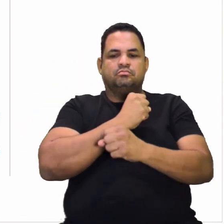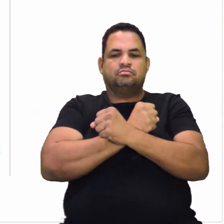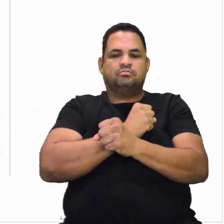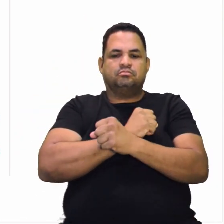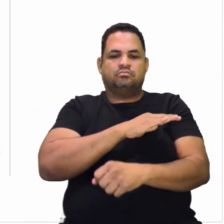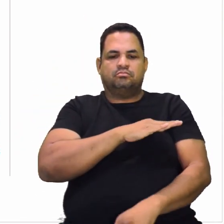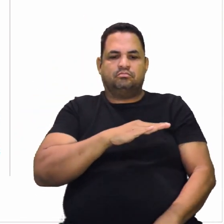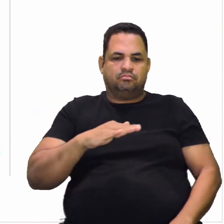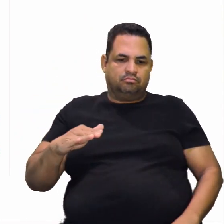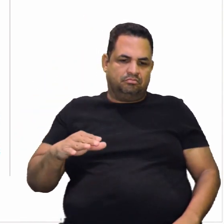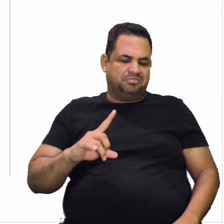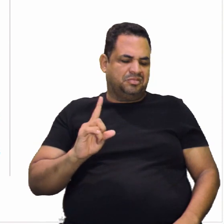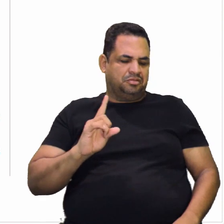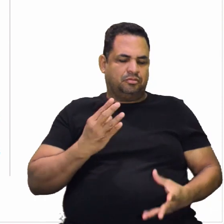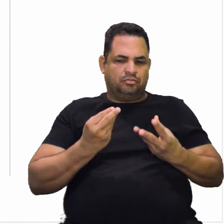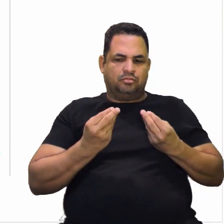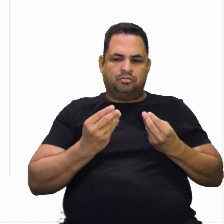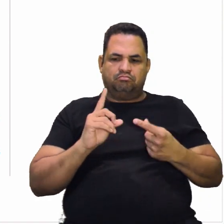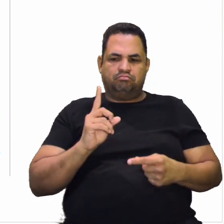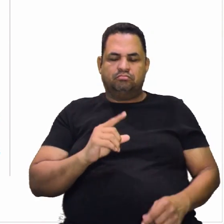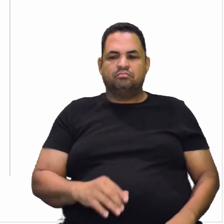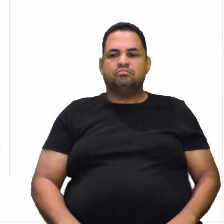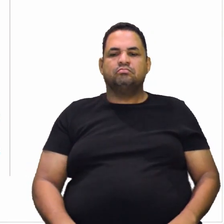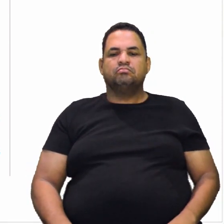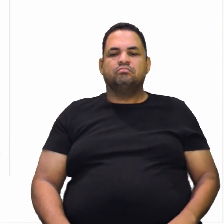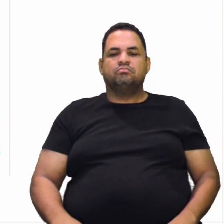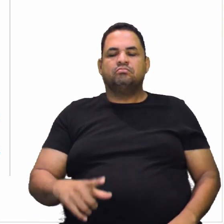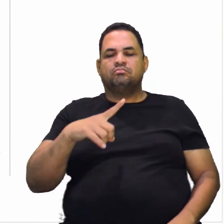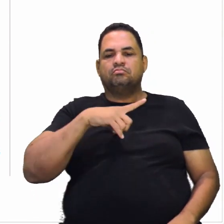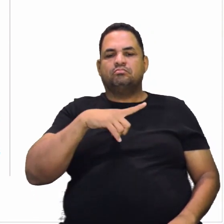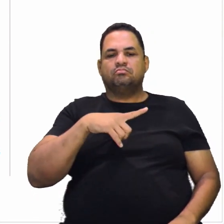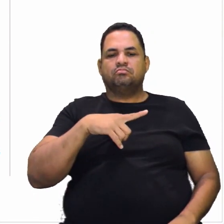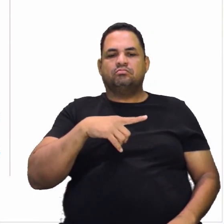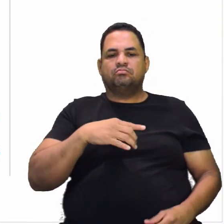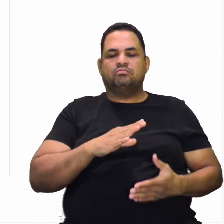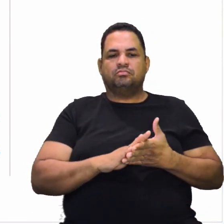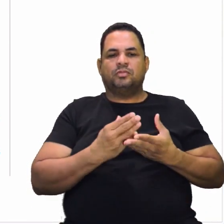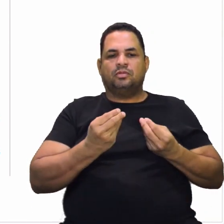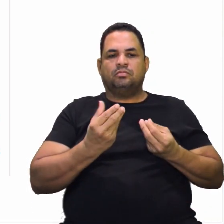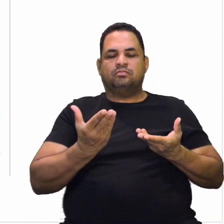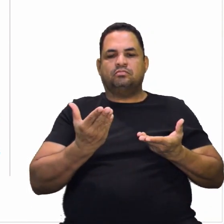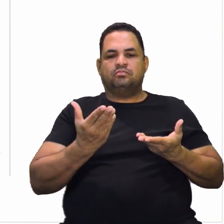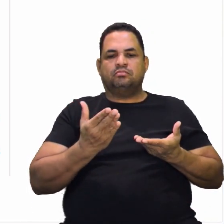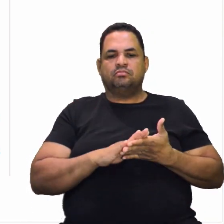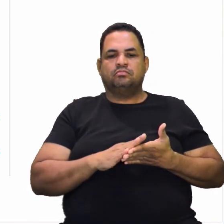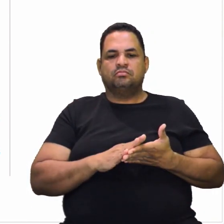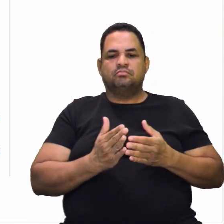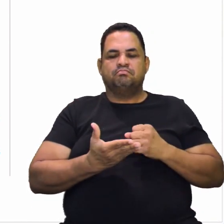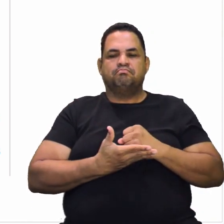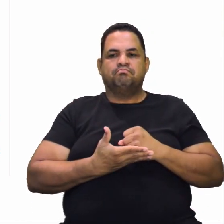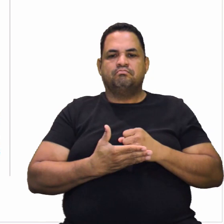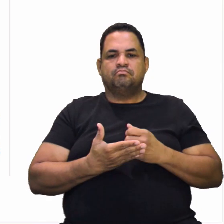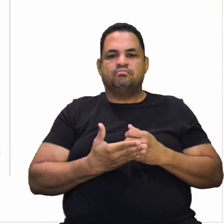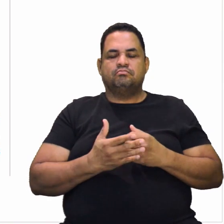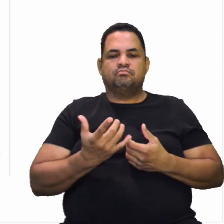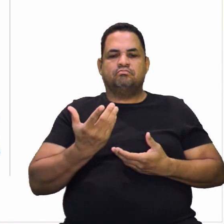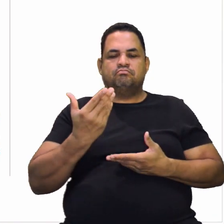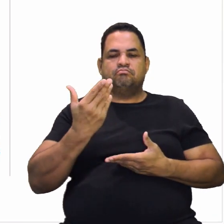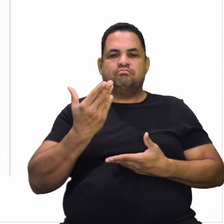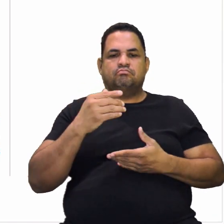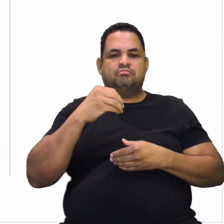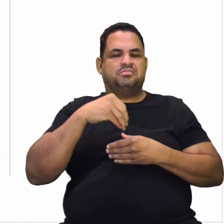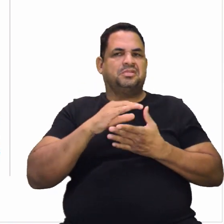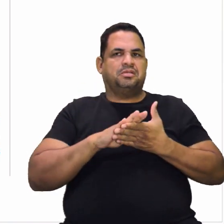eram muitos, mas existiam bastante escravos assim no Egito. Não fazia parte da maioria